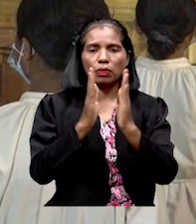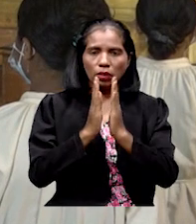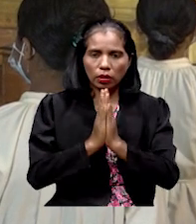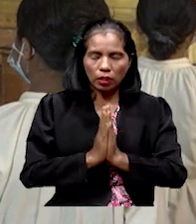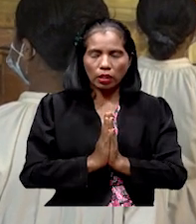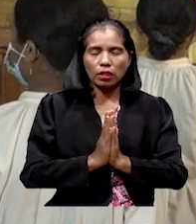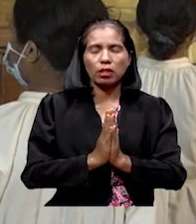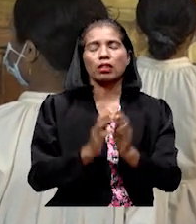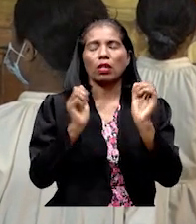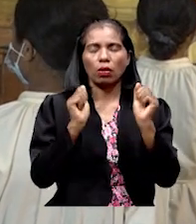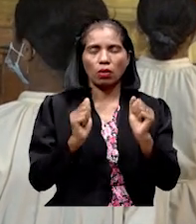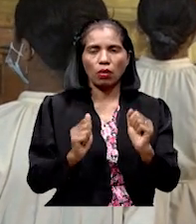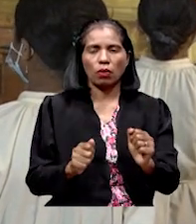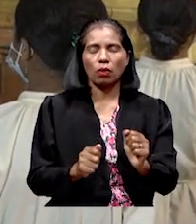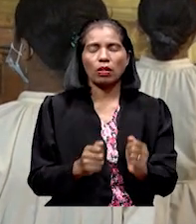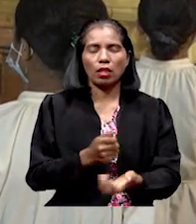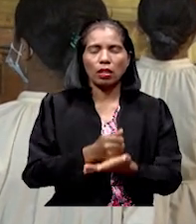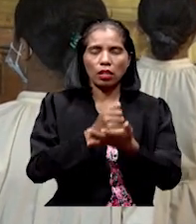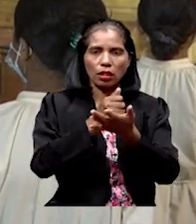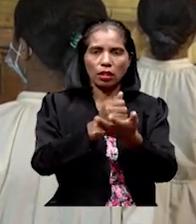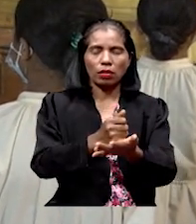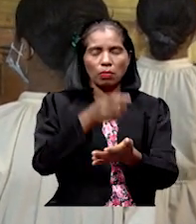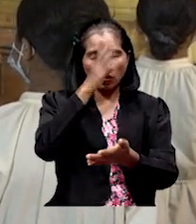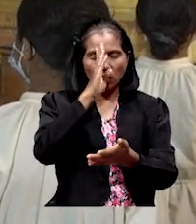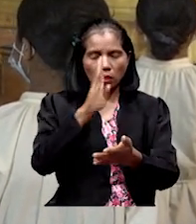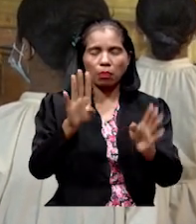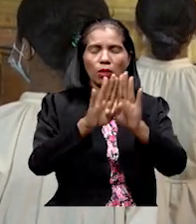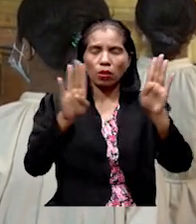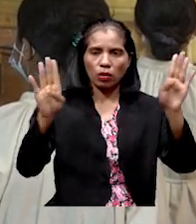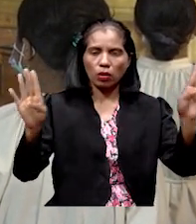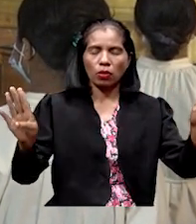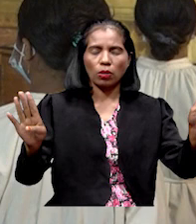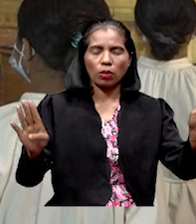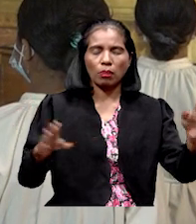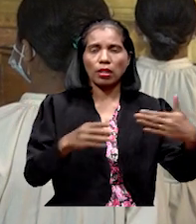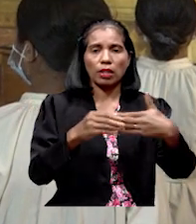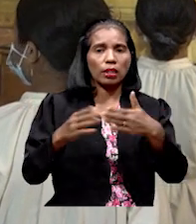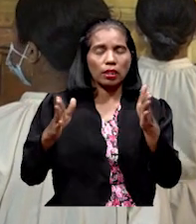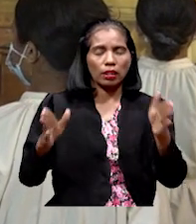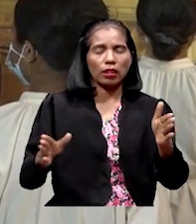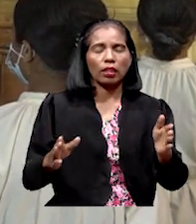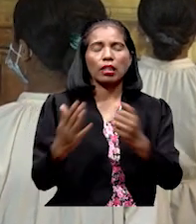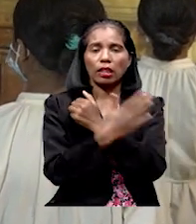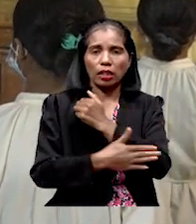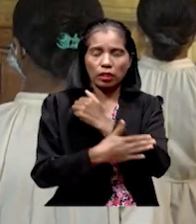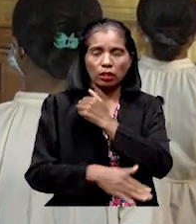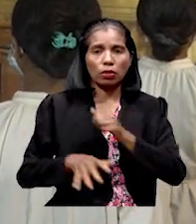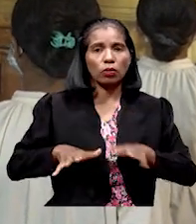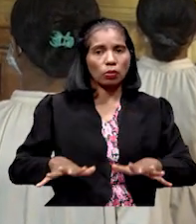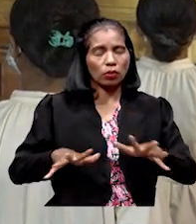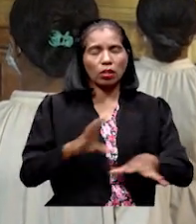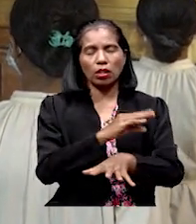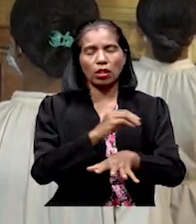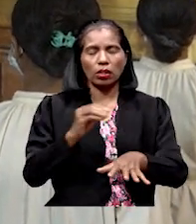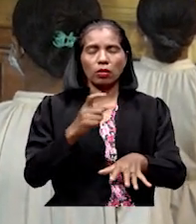no Zezum, no dar solidariedade a Tumaromak Beleloke, líder Ucrânia no Rusiania Laran, hori resolve problema ho